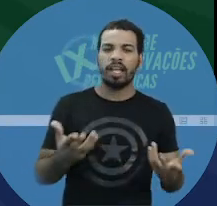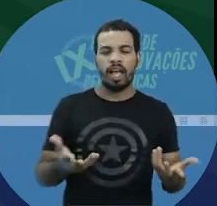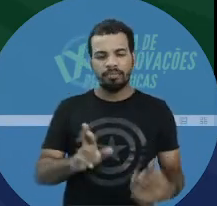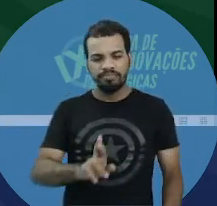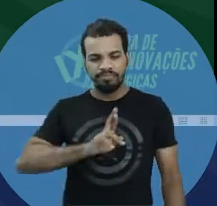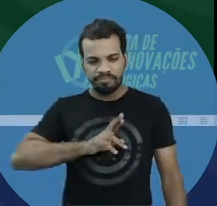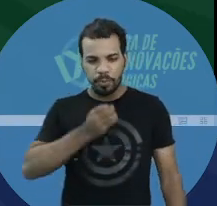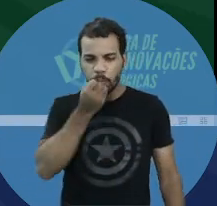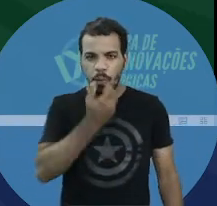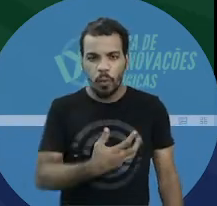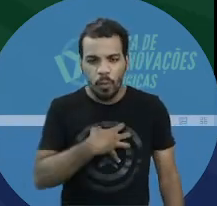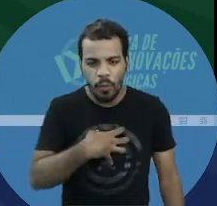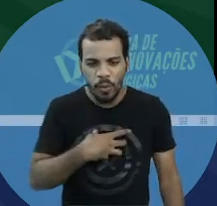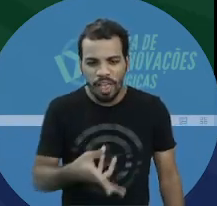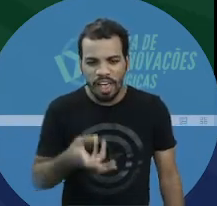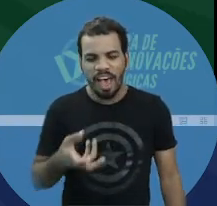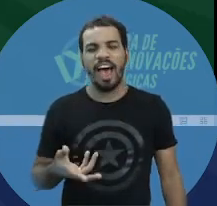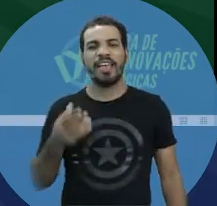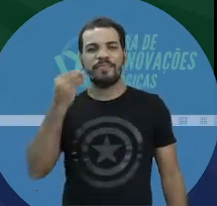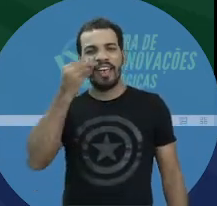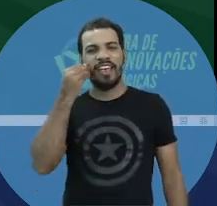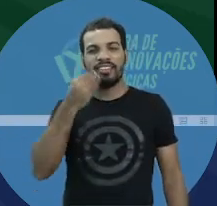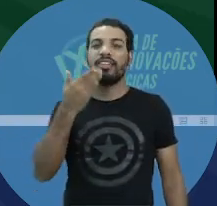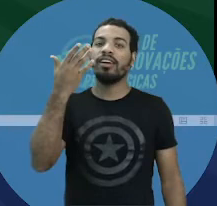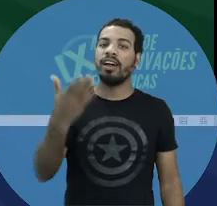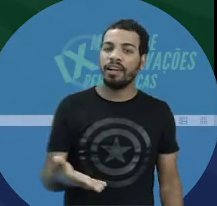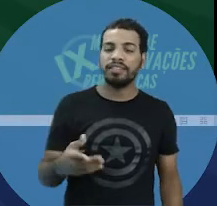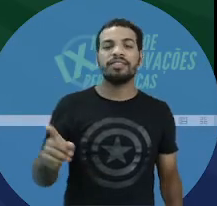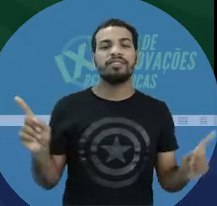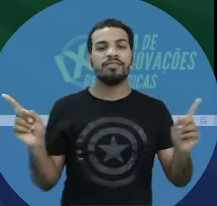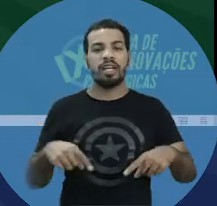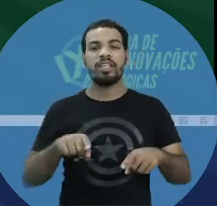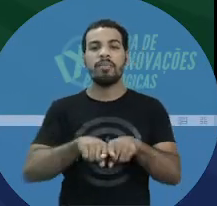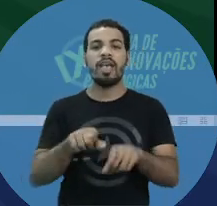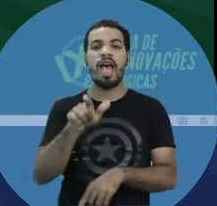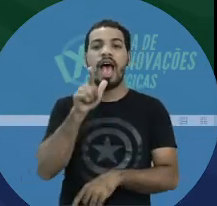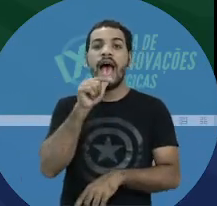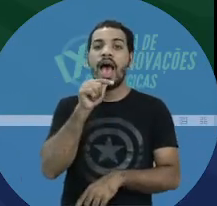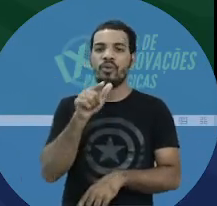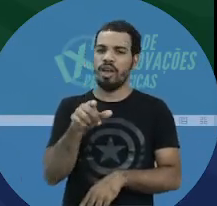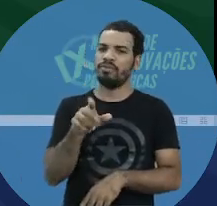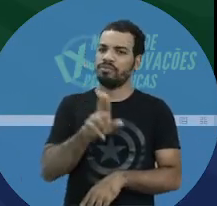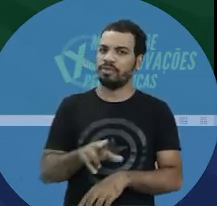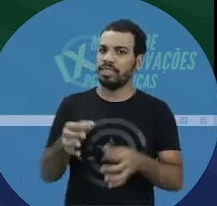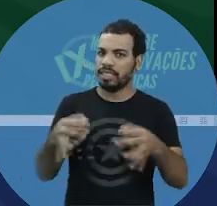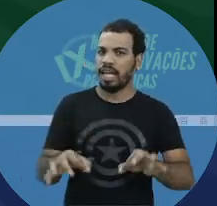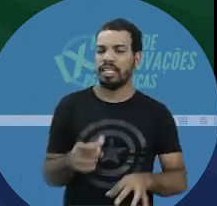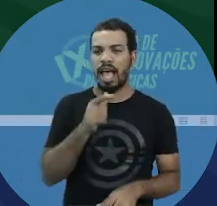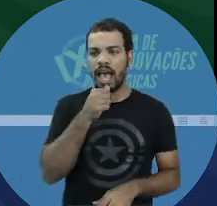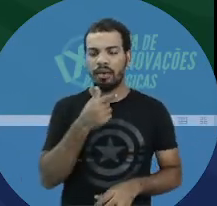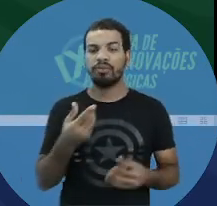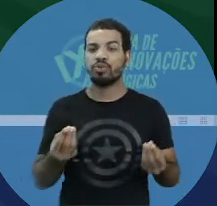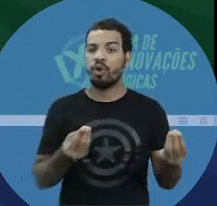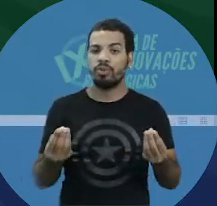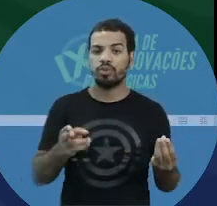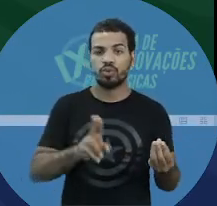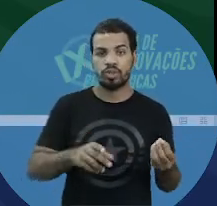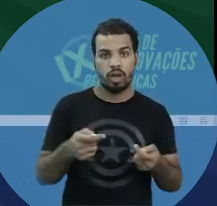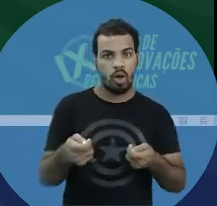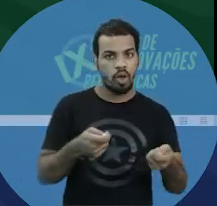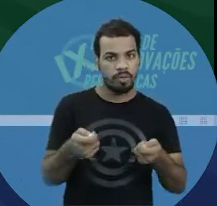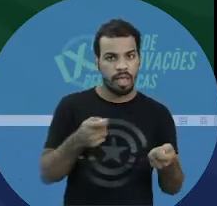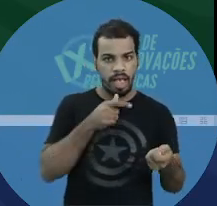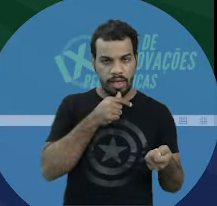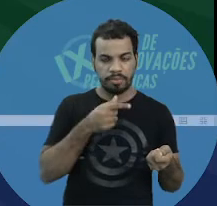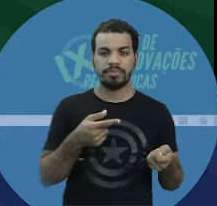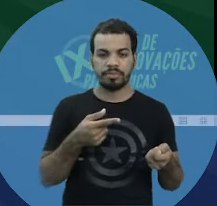a compreensão até mesmo da utilidade da água, né? Quanto a gente usa para a gente economizar e essas